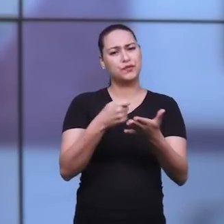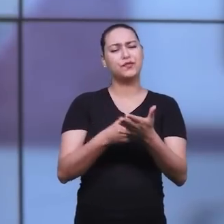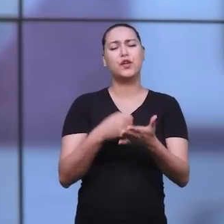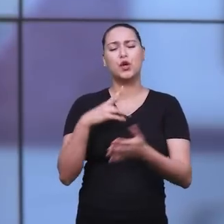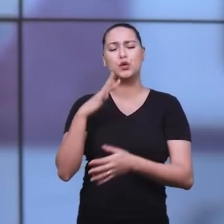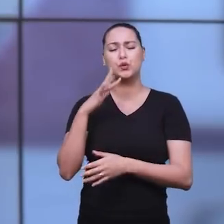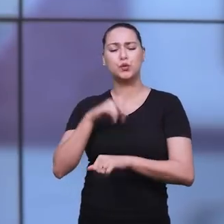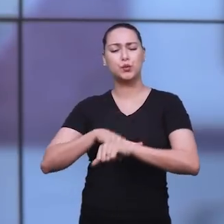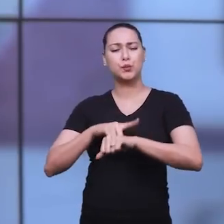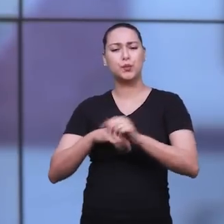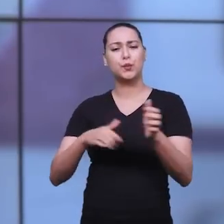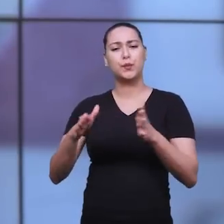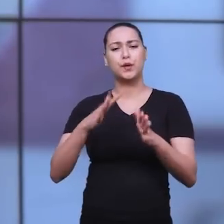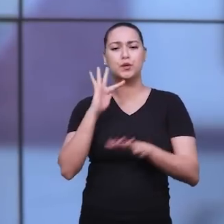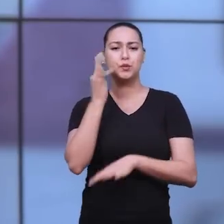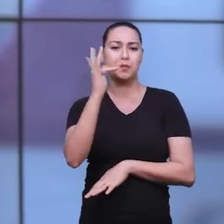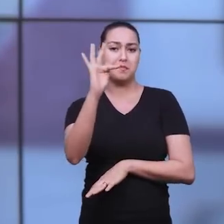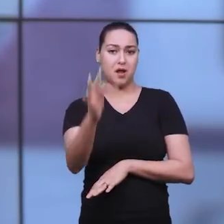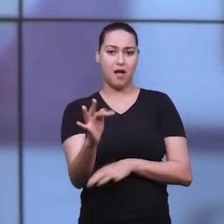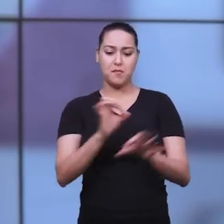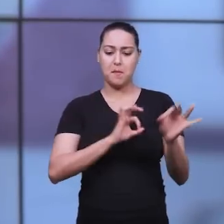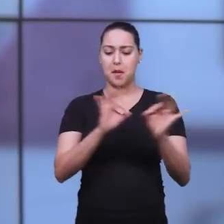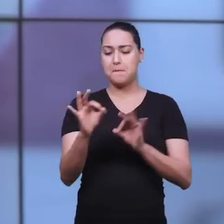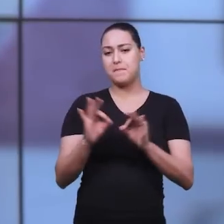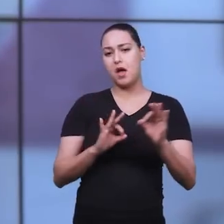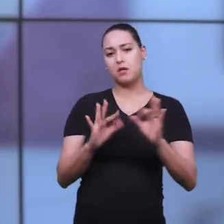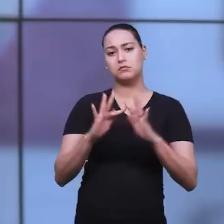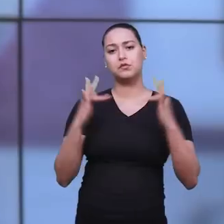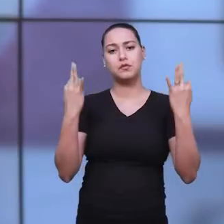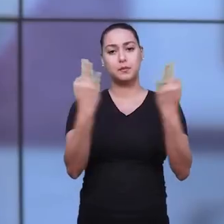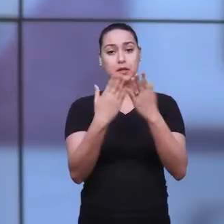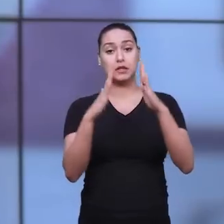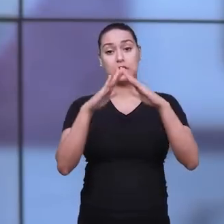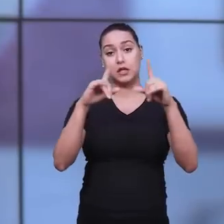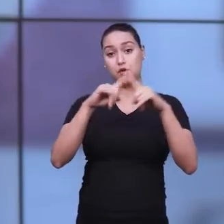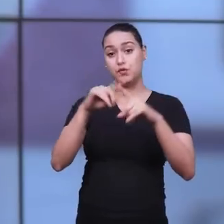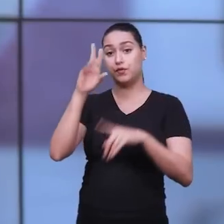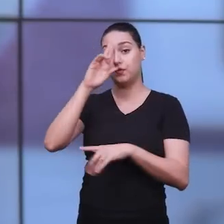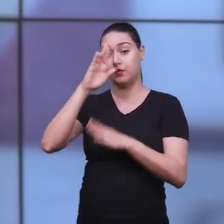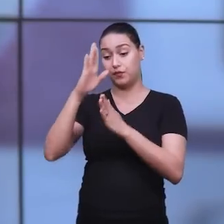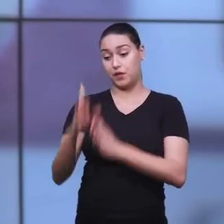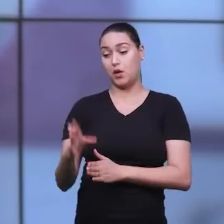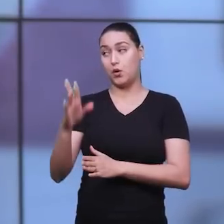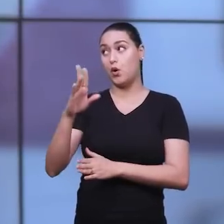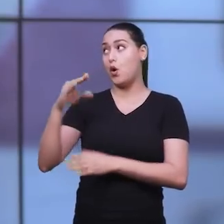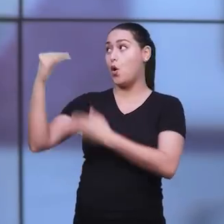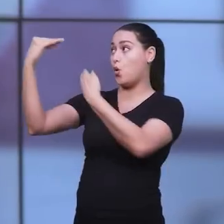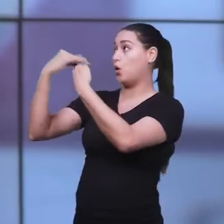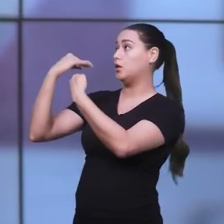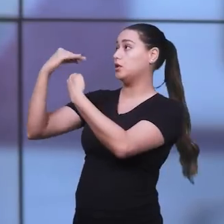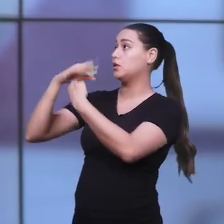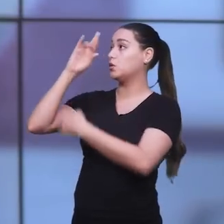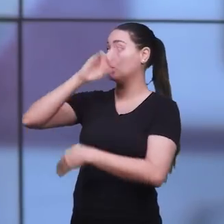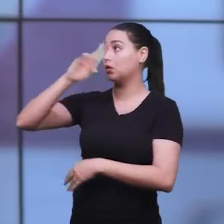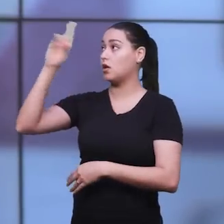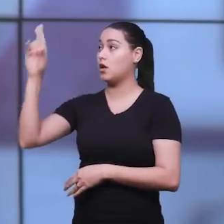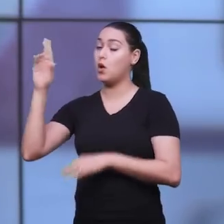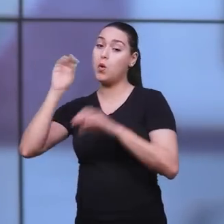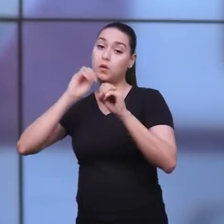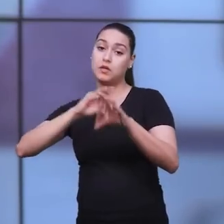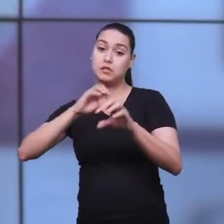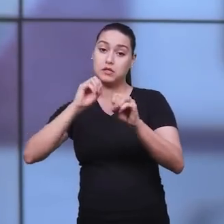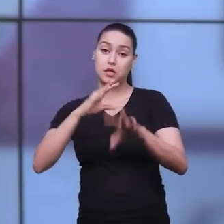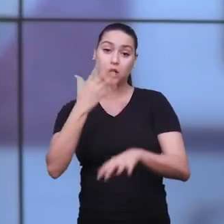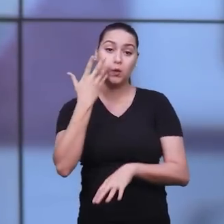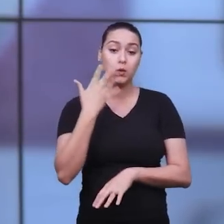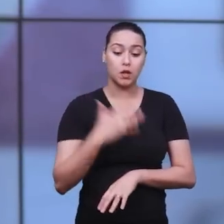deste tempo do breve, do preparo da família como igreja fiel. Por orientação do Senhor, vamos tratar do tema